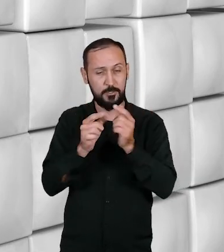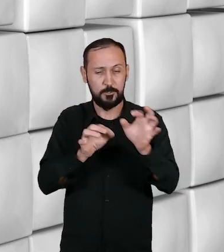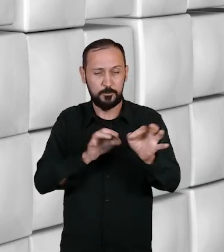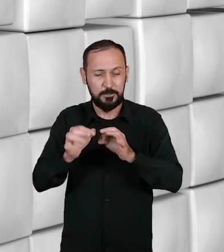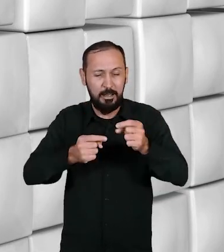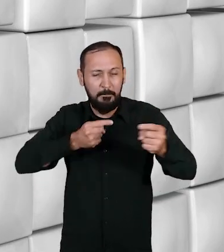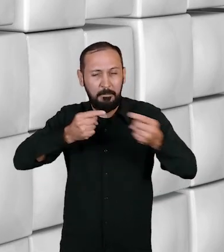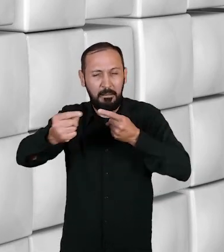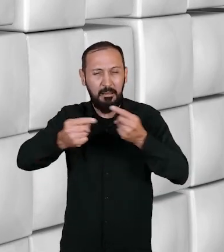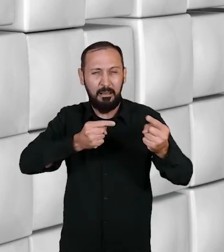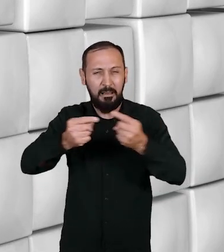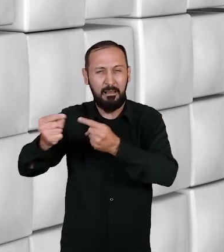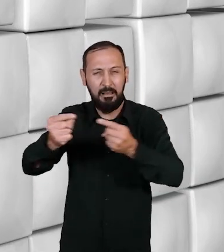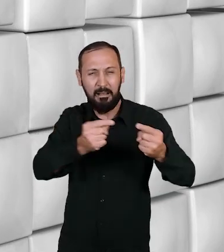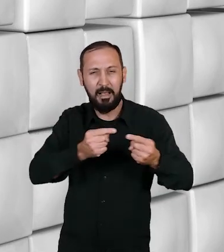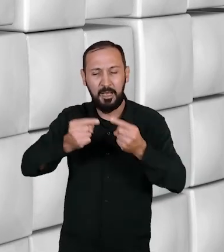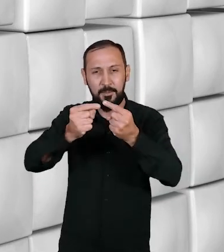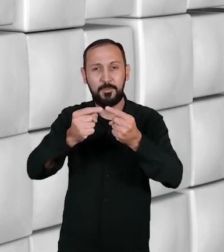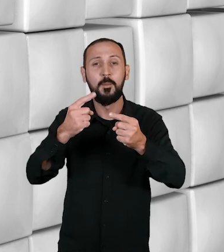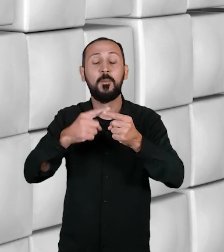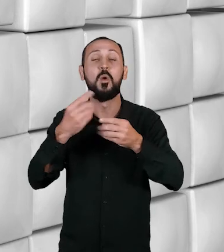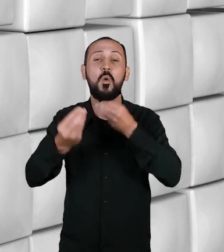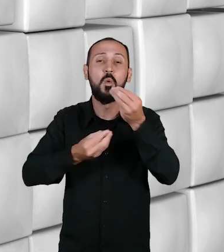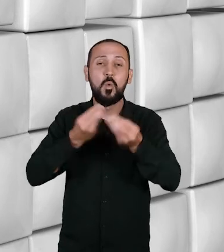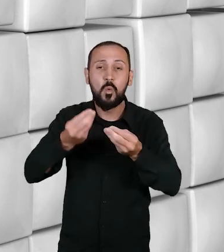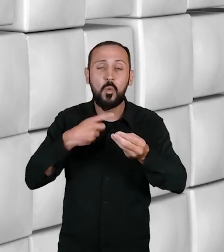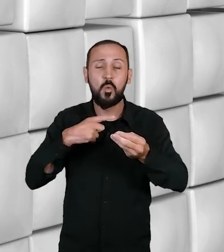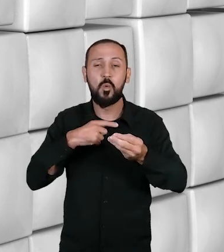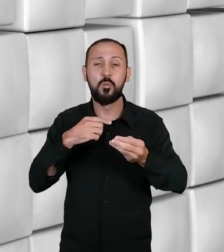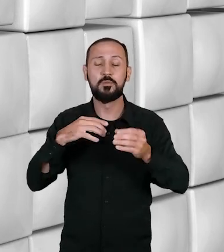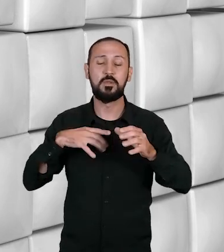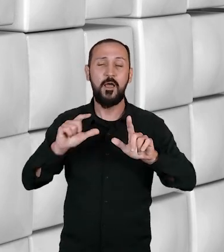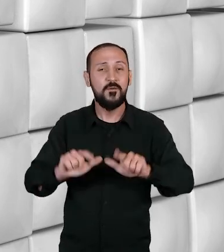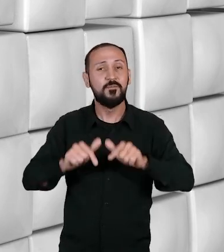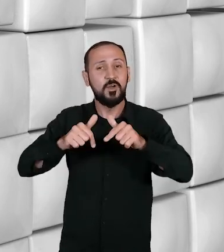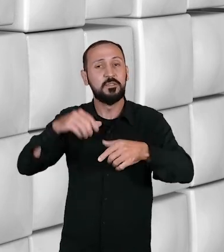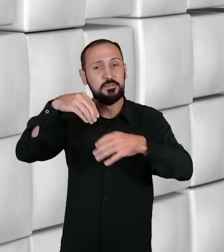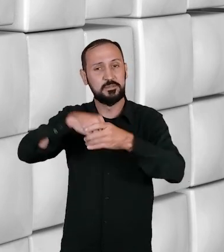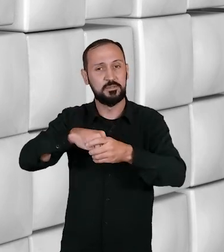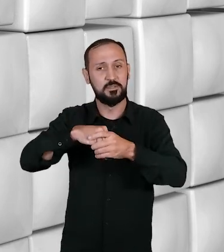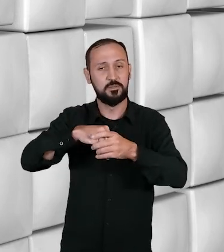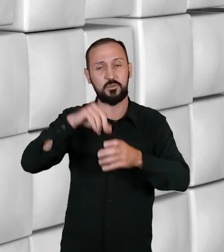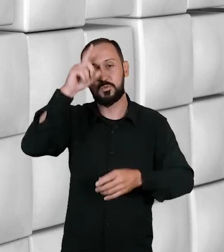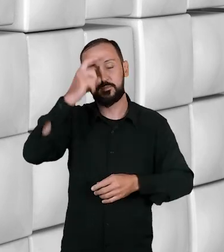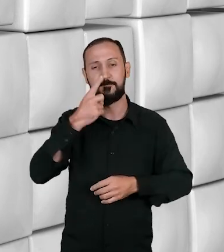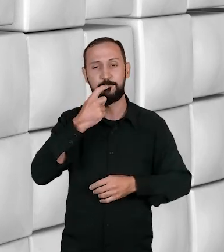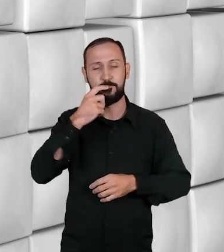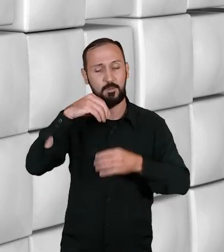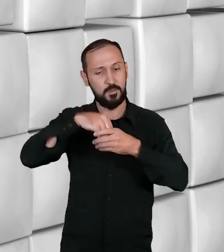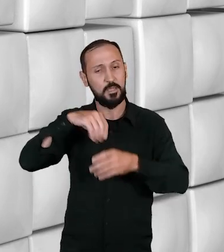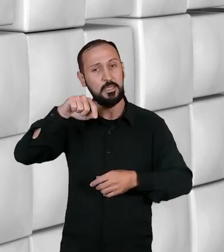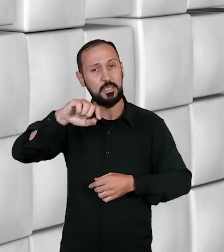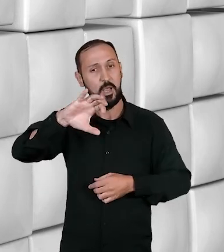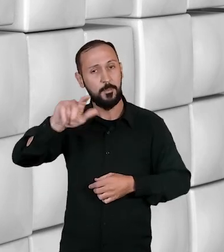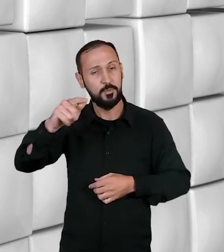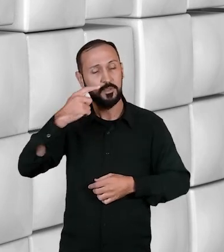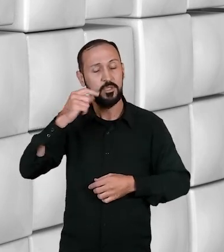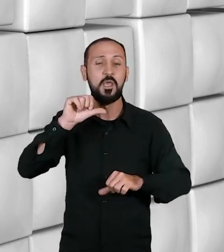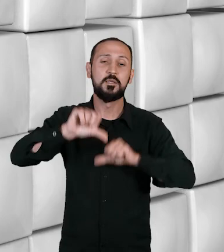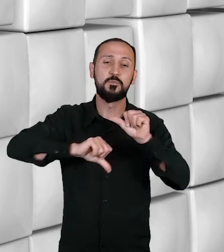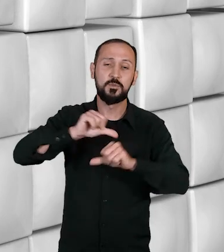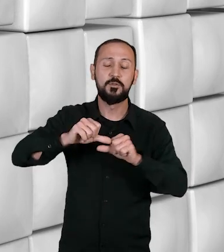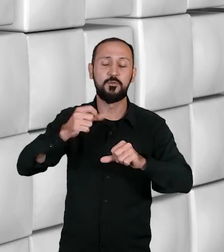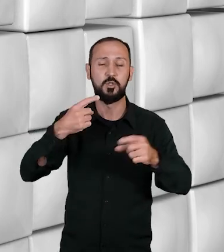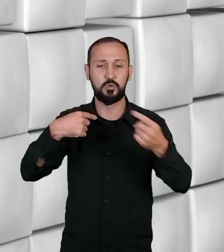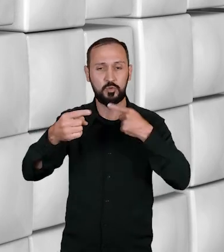realizado intensos debates em torno do funcionamento do Hospital Regional em Campo Grande. E as mudanças